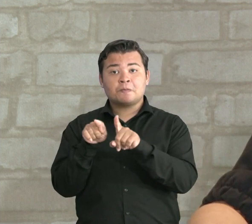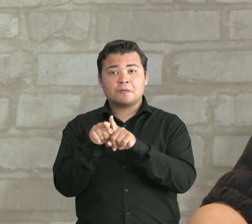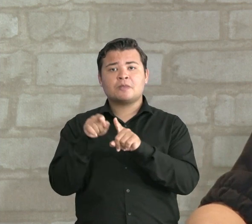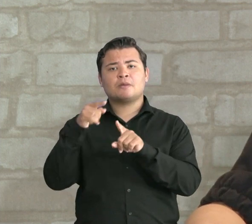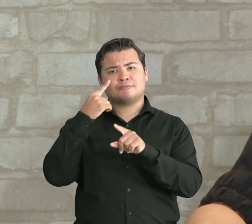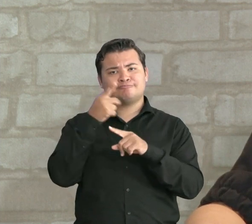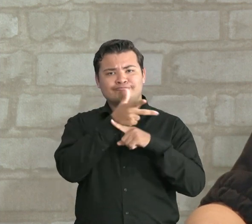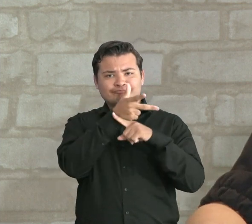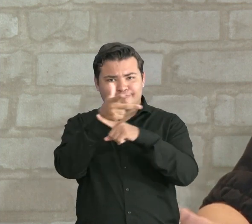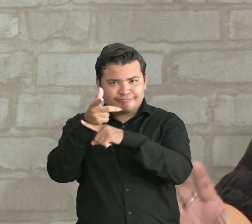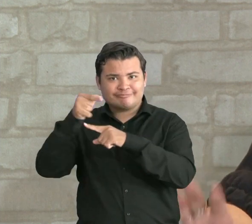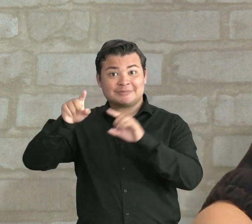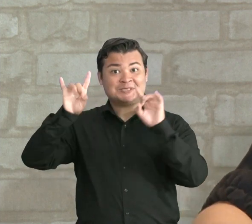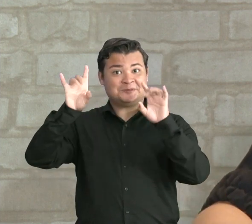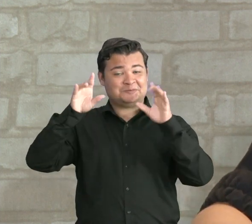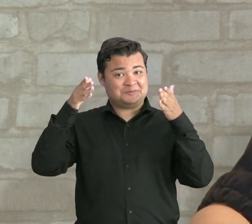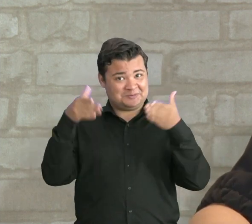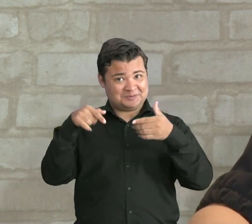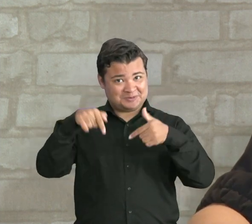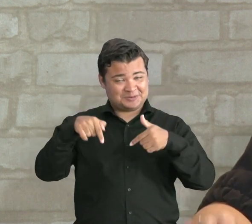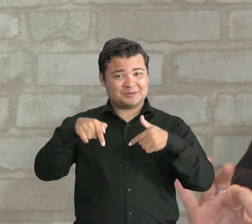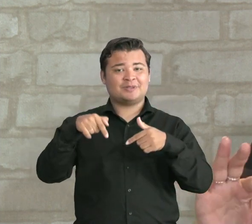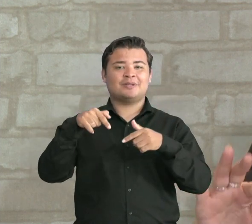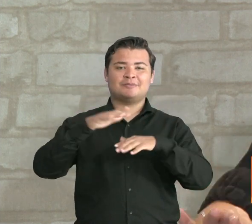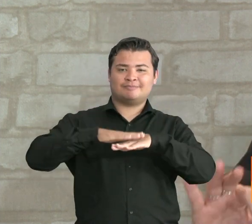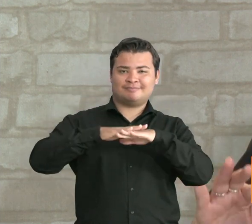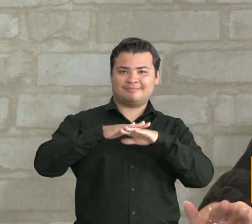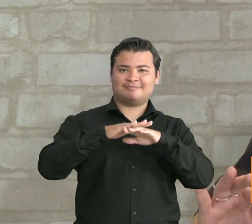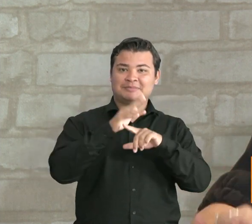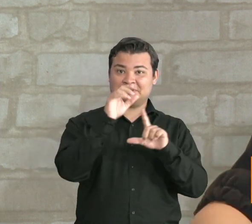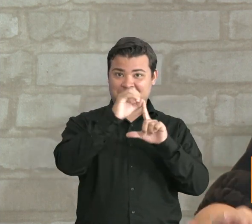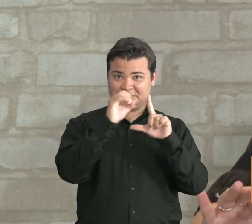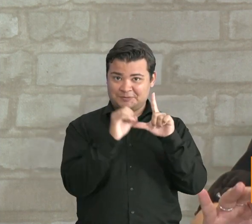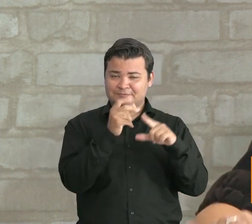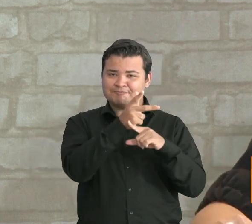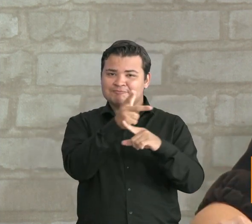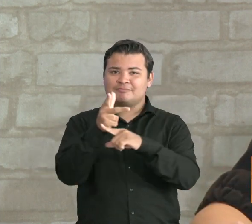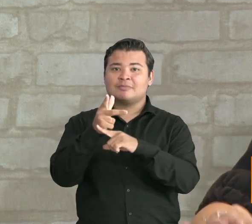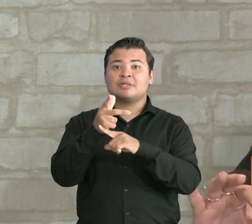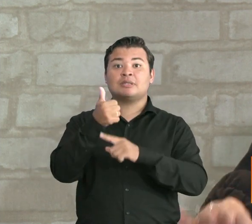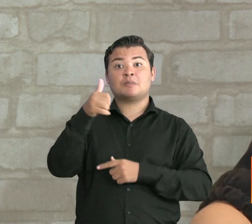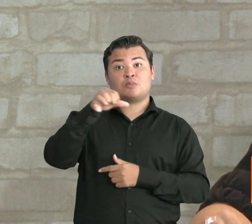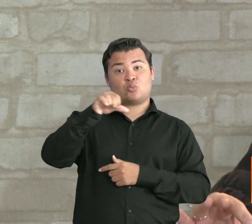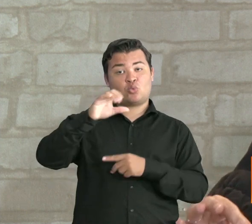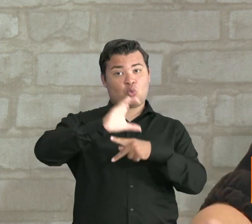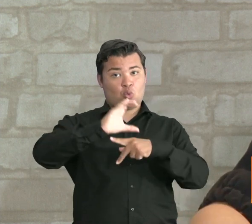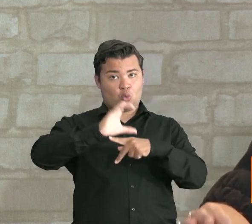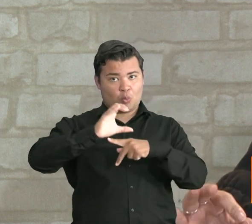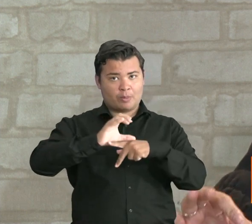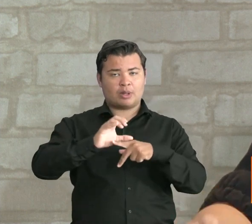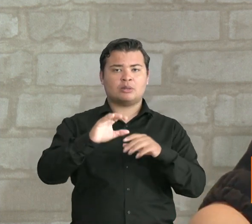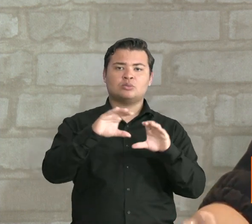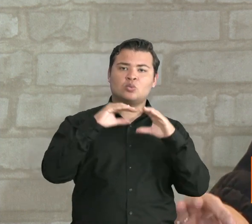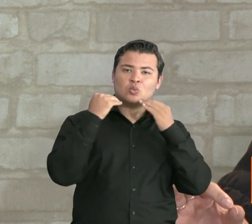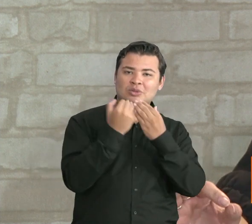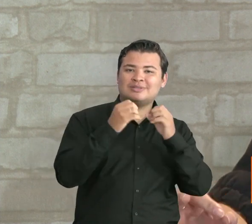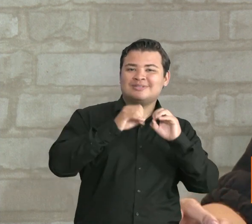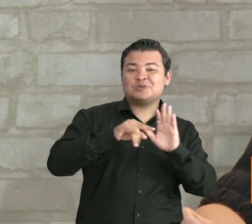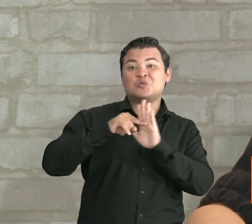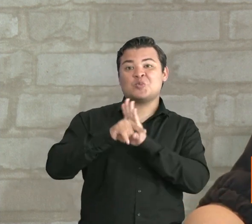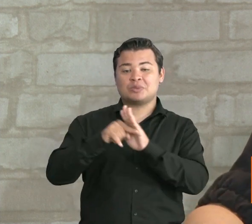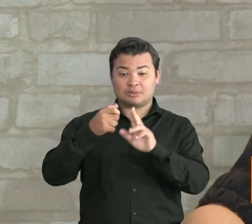cobertura especial que a TV UFG faz da 19ª edição do COMPEX, o Congresso de Ensino, Pesquisa